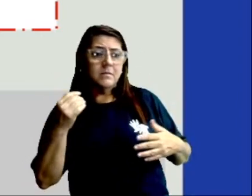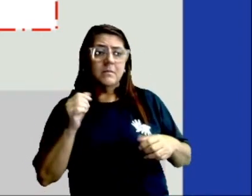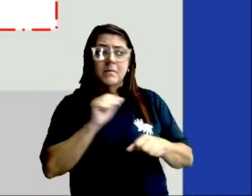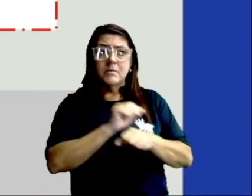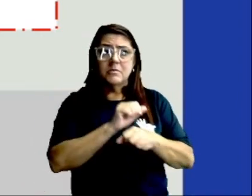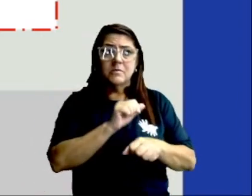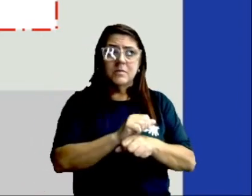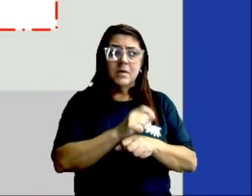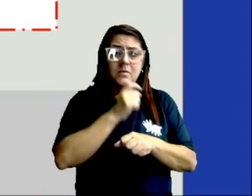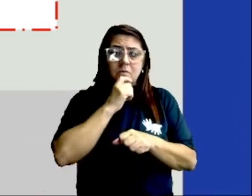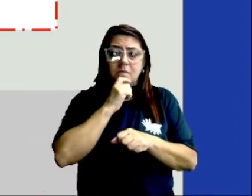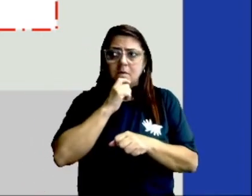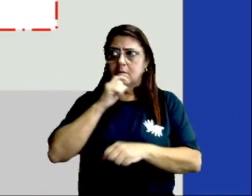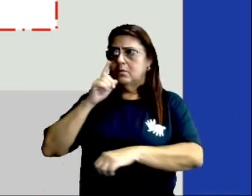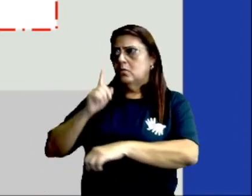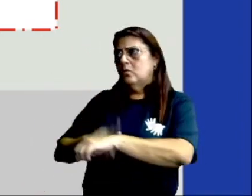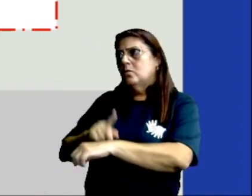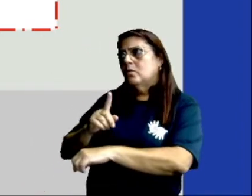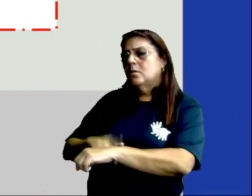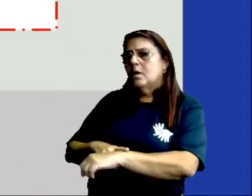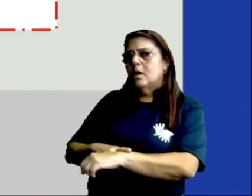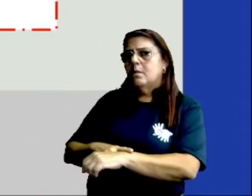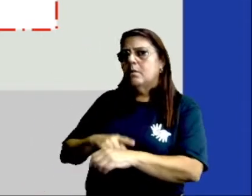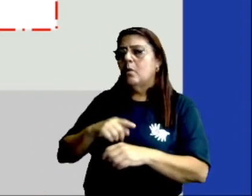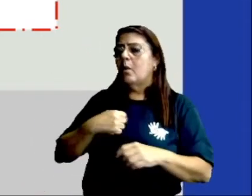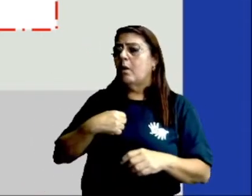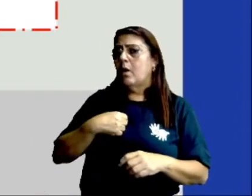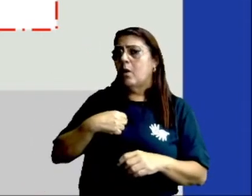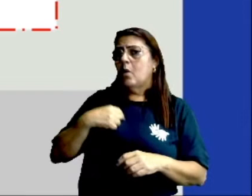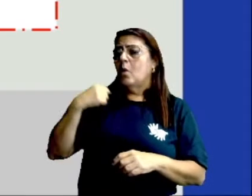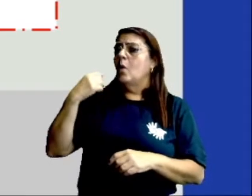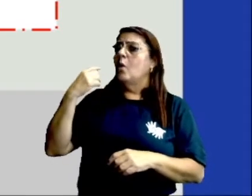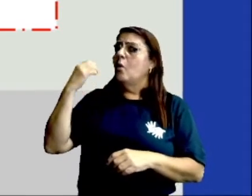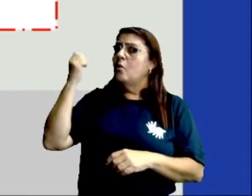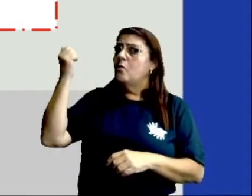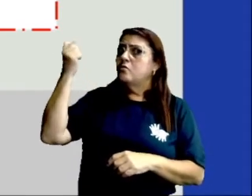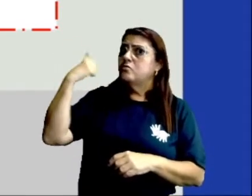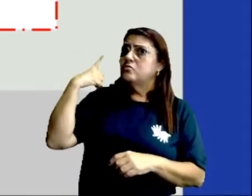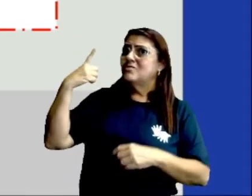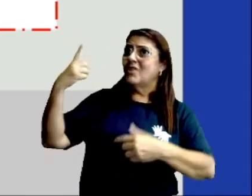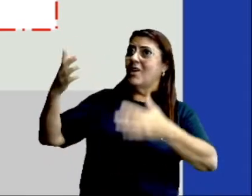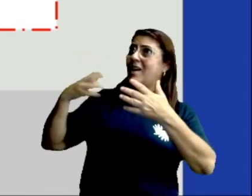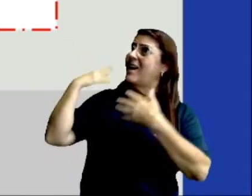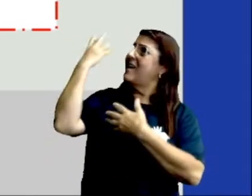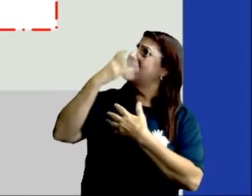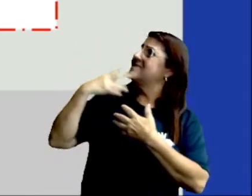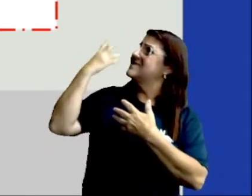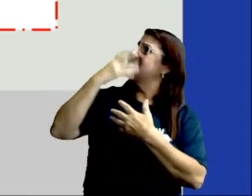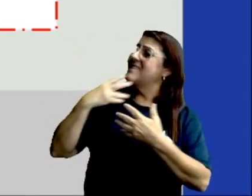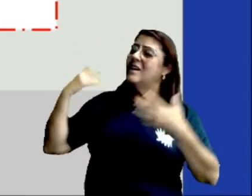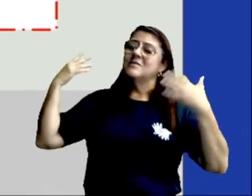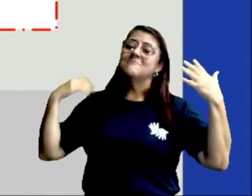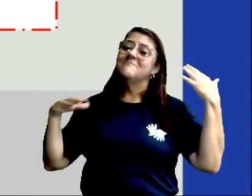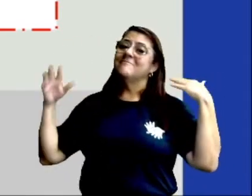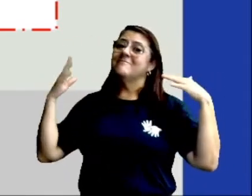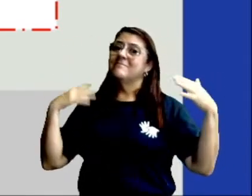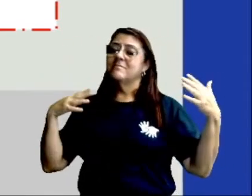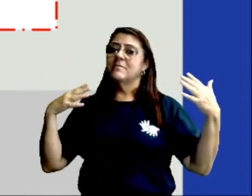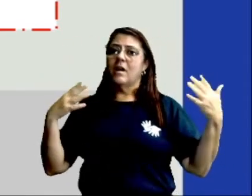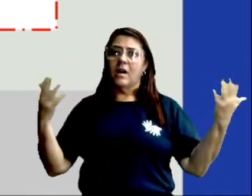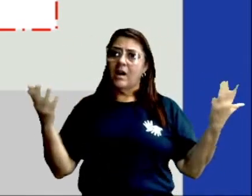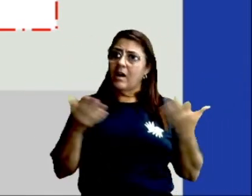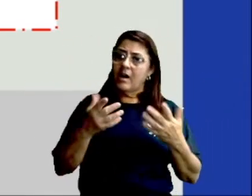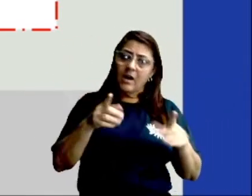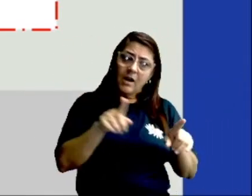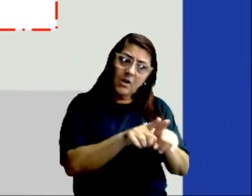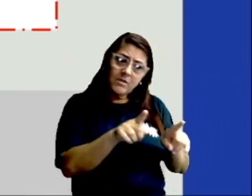Para falar a verdade, não tive tempo. Passei o verão cantando. Bom, se você passou o verão cantando, que tal